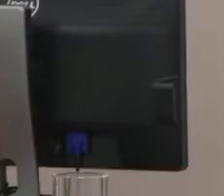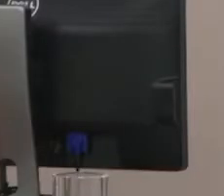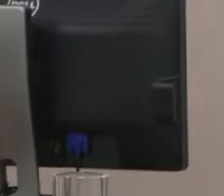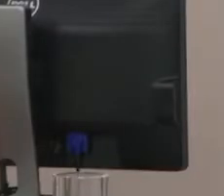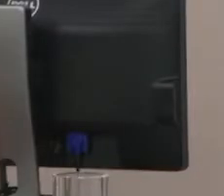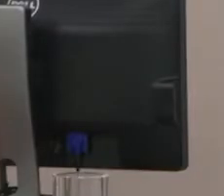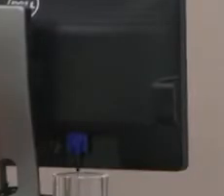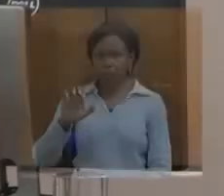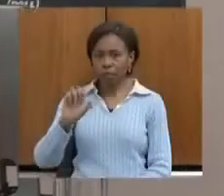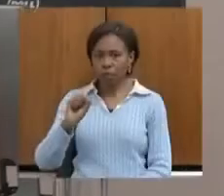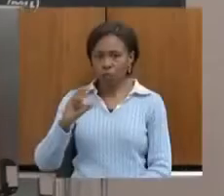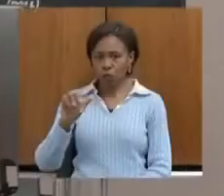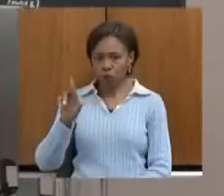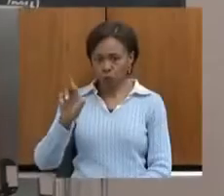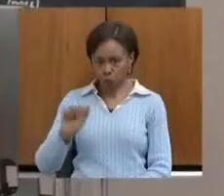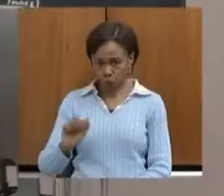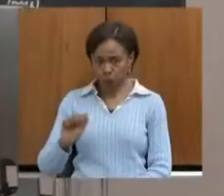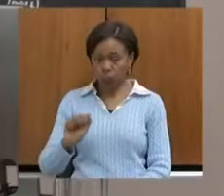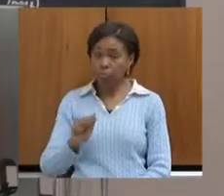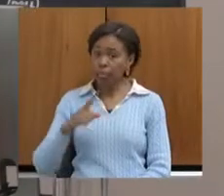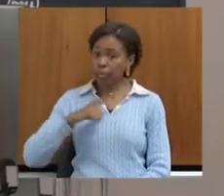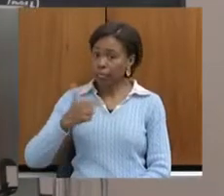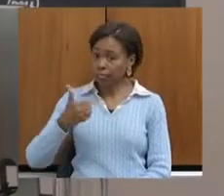minutos para suas apresentações